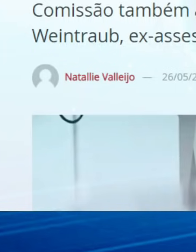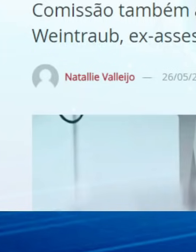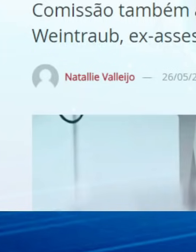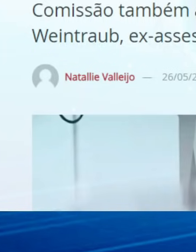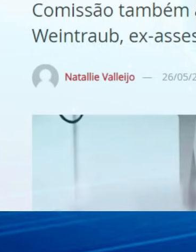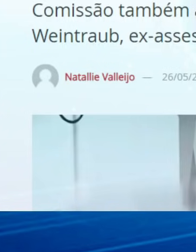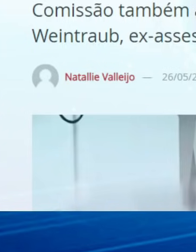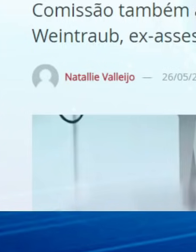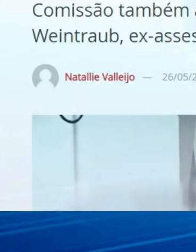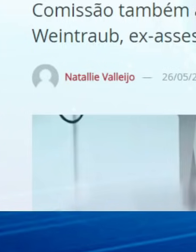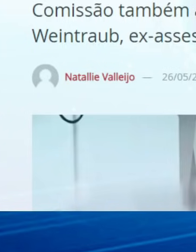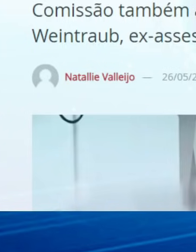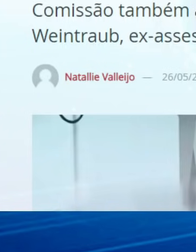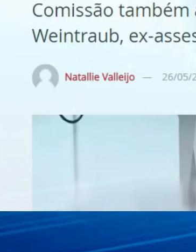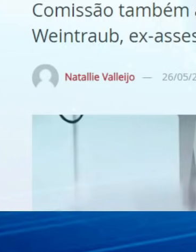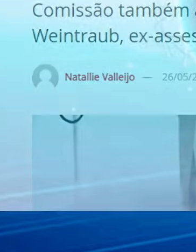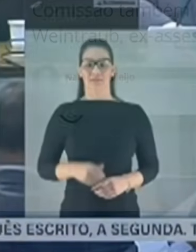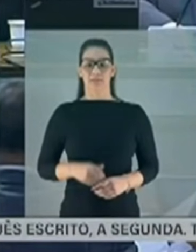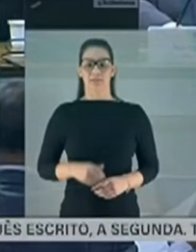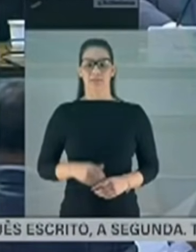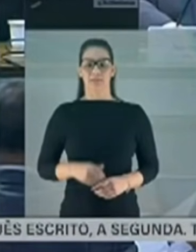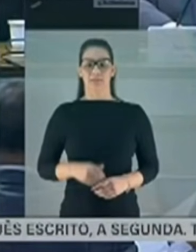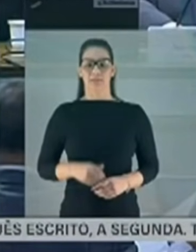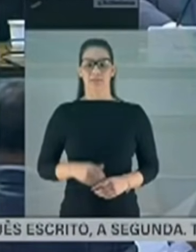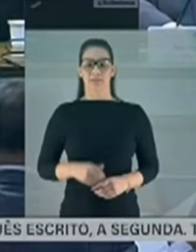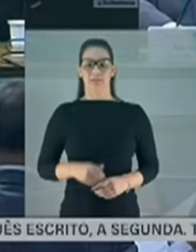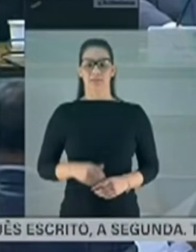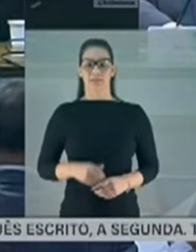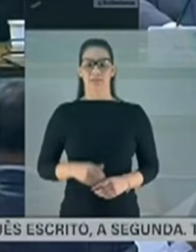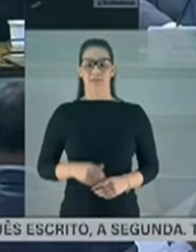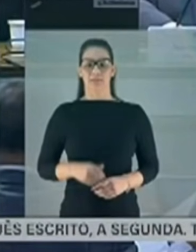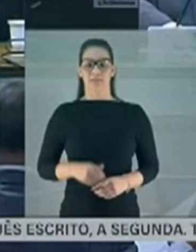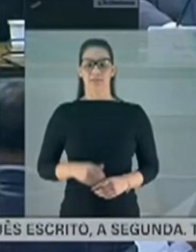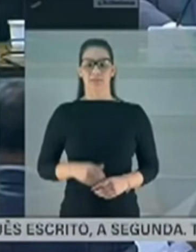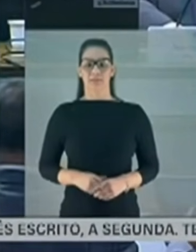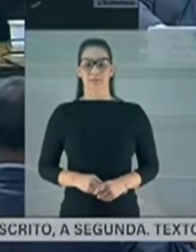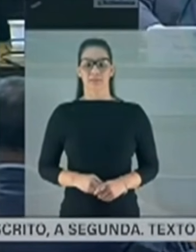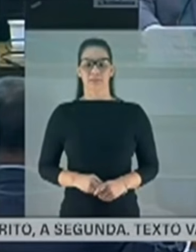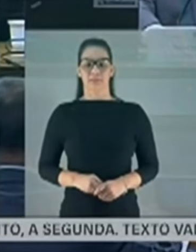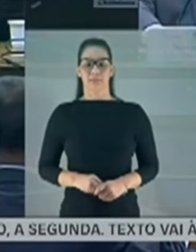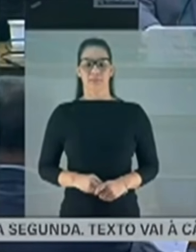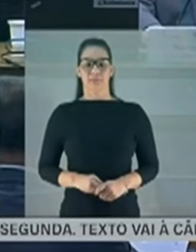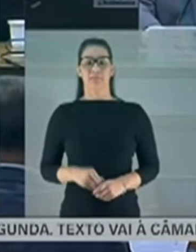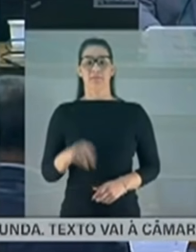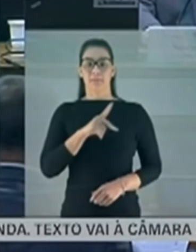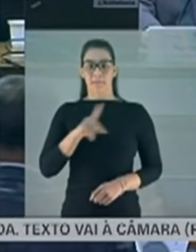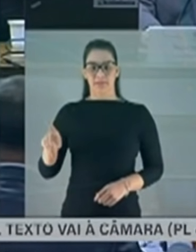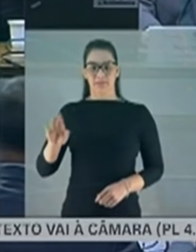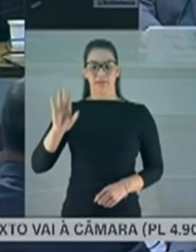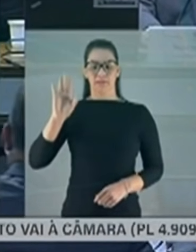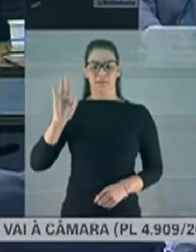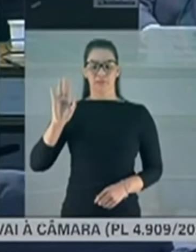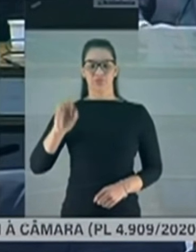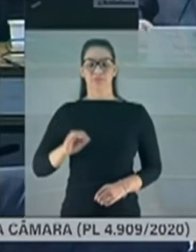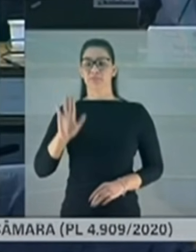possível, mas o Randolfo Rodrigues corta o senador e impõe a sua vontade, como sempre. Presidente, pela ordem. Pois, só